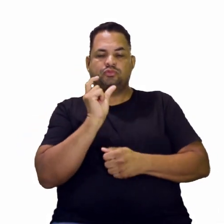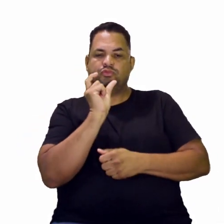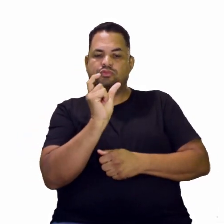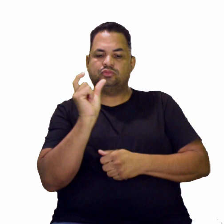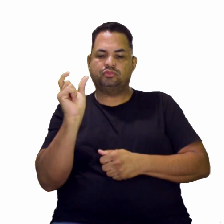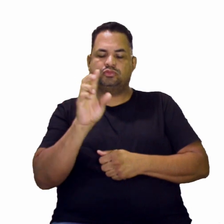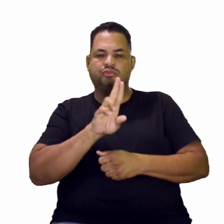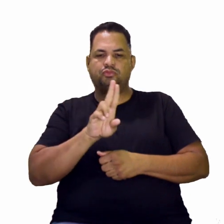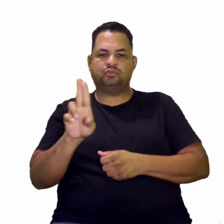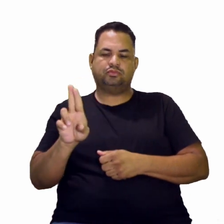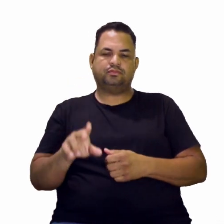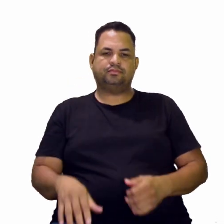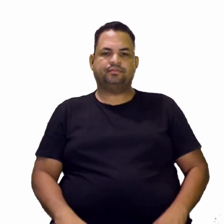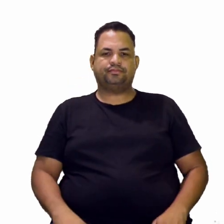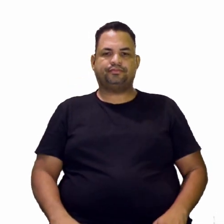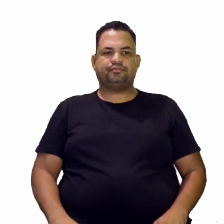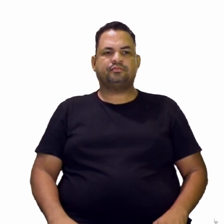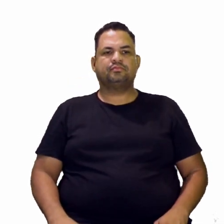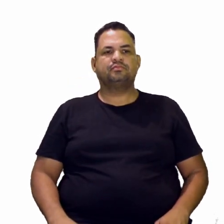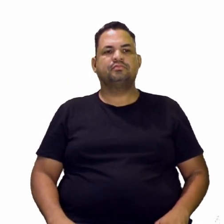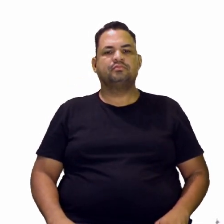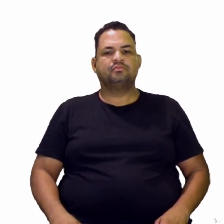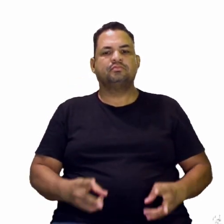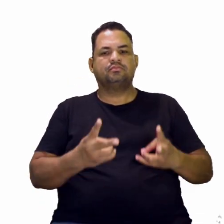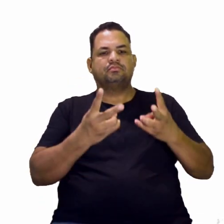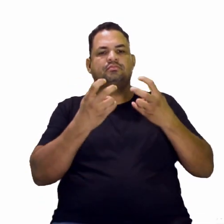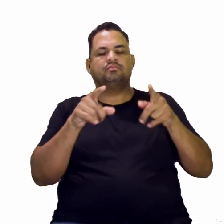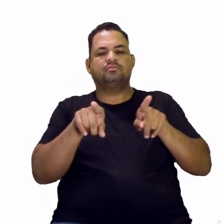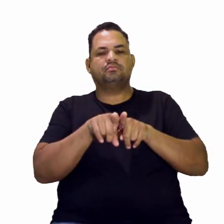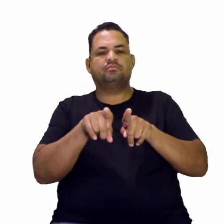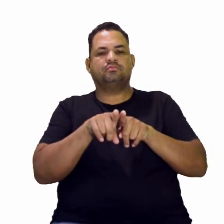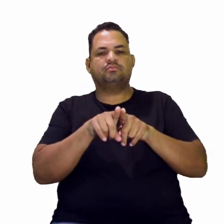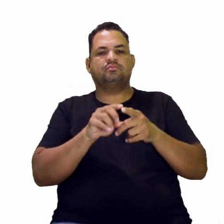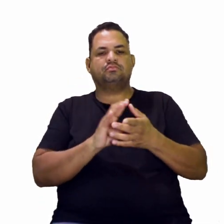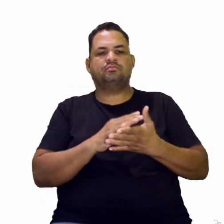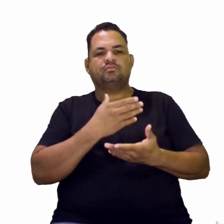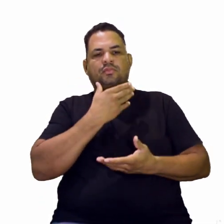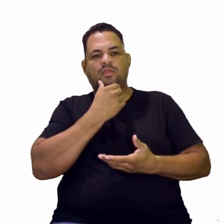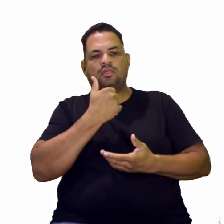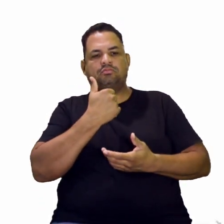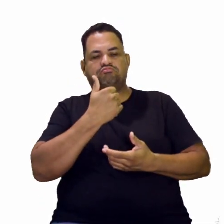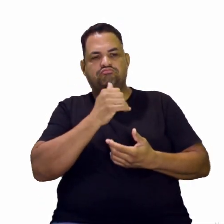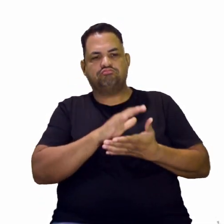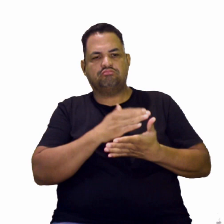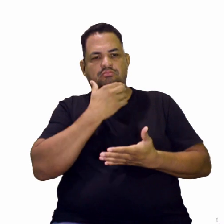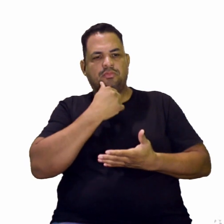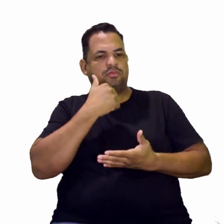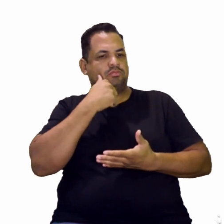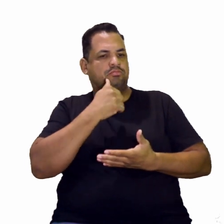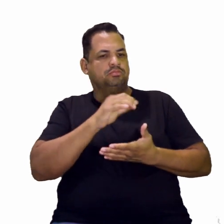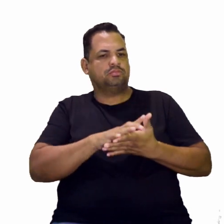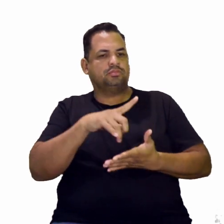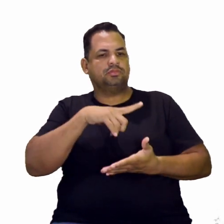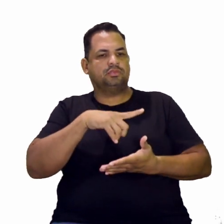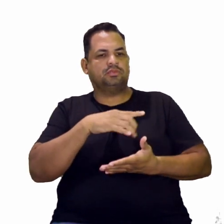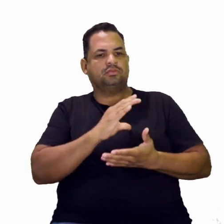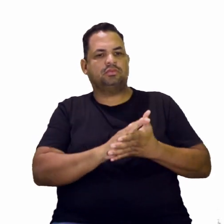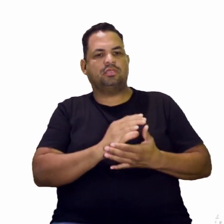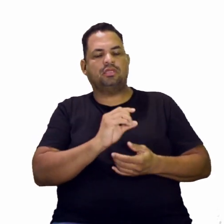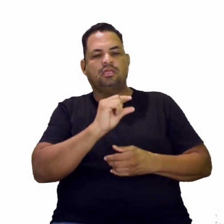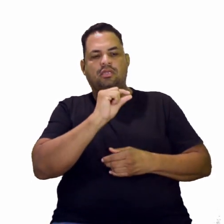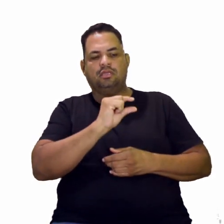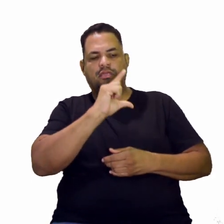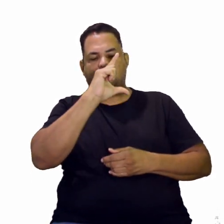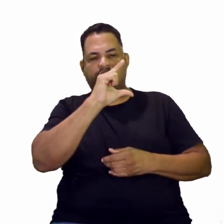um ou só por outro, tá bom? Você percebe também que no gênero a inicial é sempre maiúscula e no epíteto